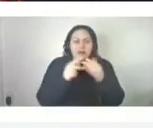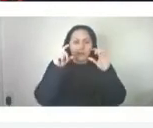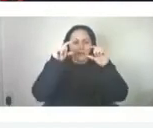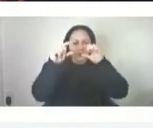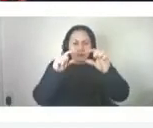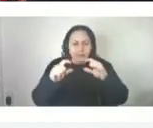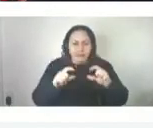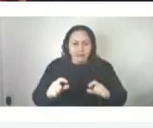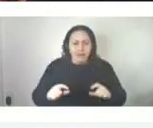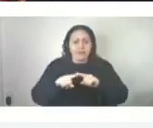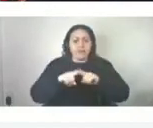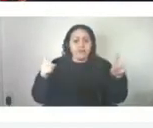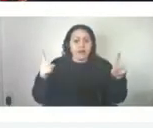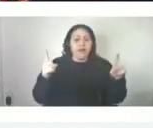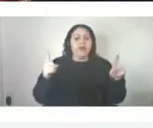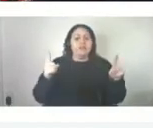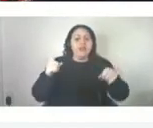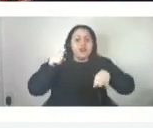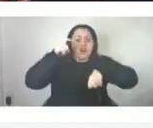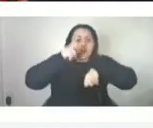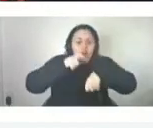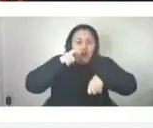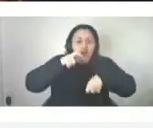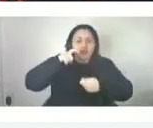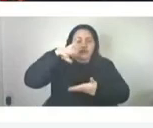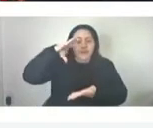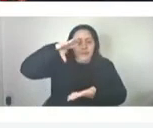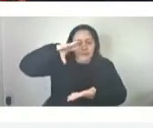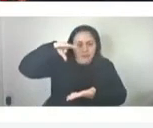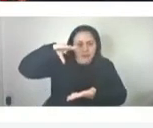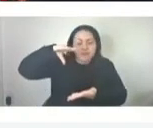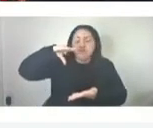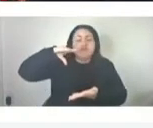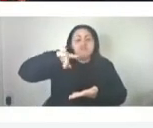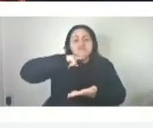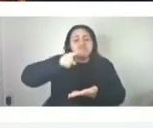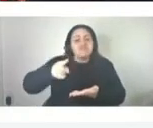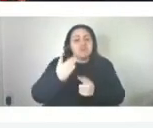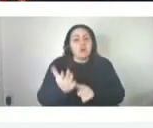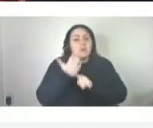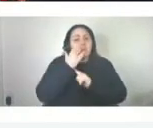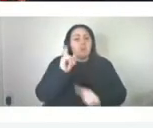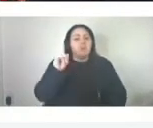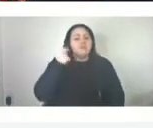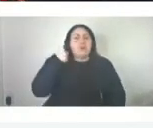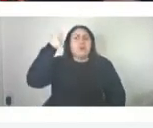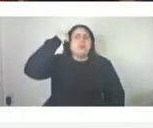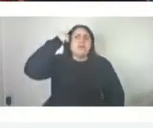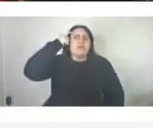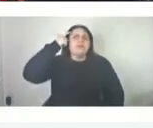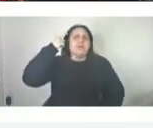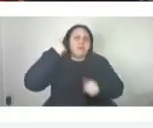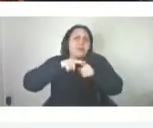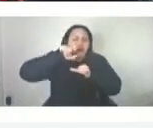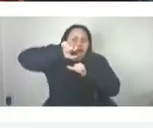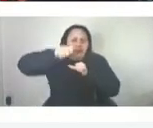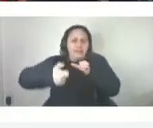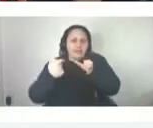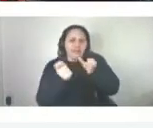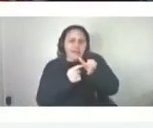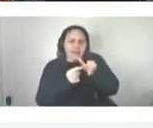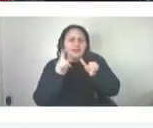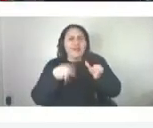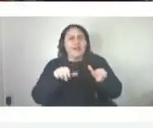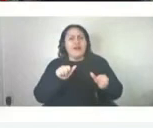imagem. Eu jurava que uma lata de refrigerante, ou esse alumínio que compõe, né, essa composição de alumínio